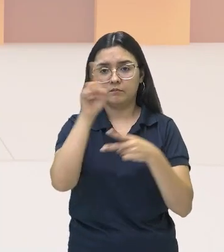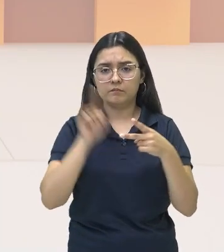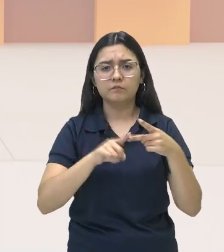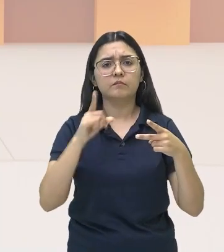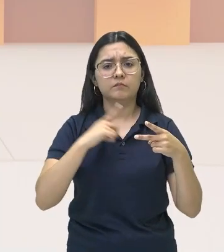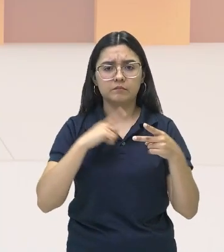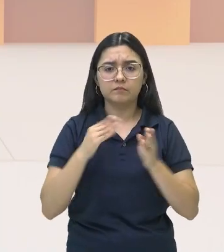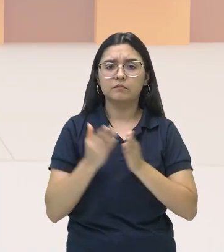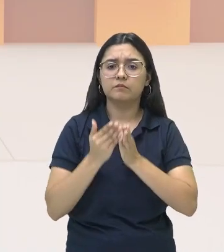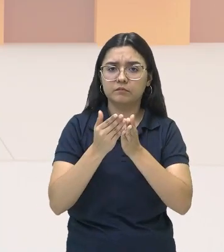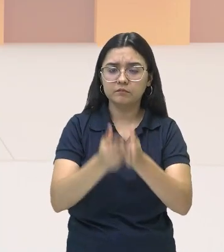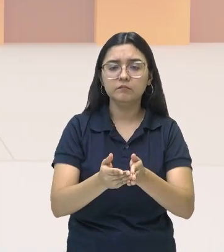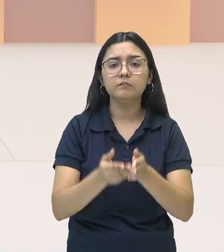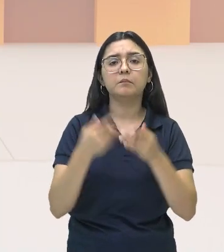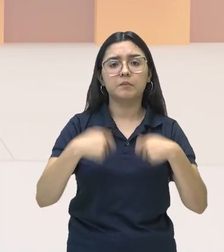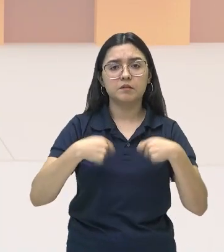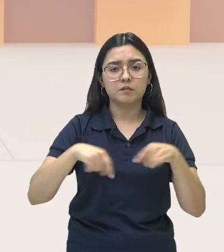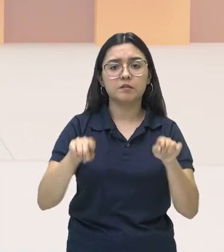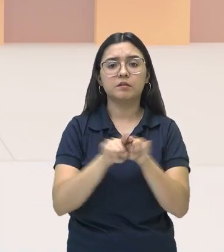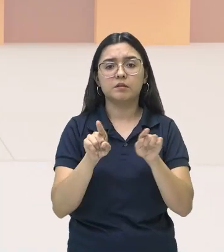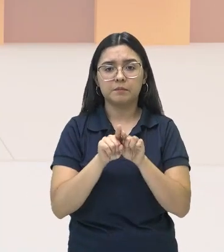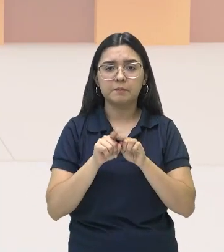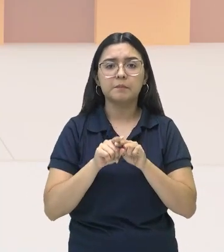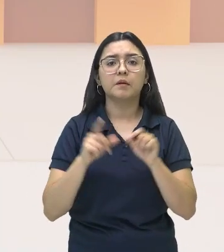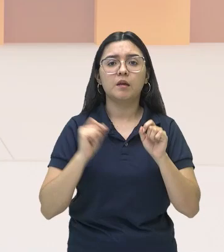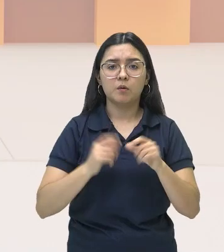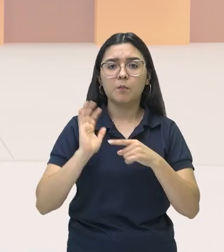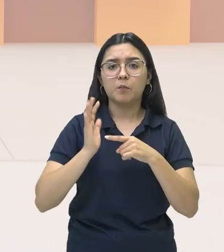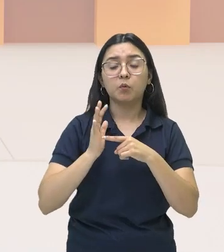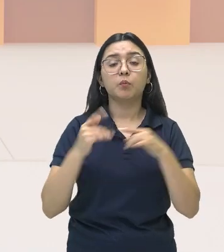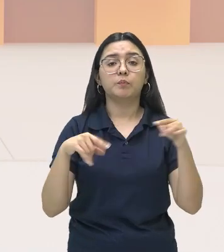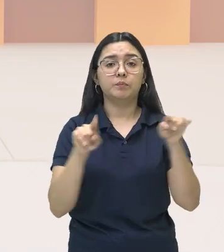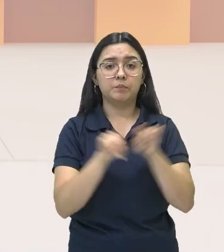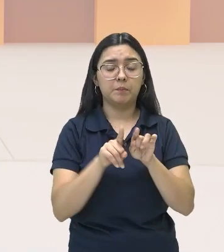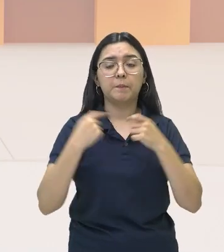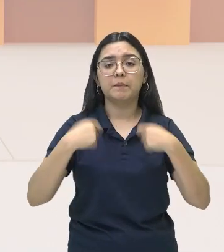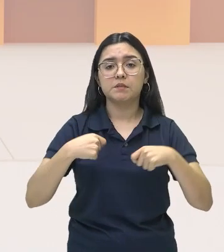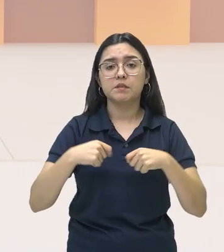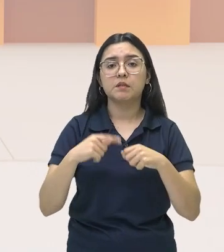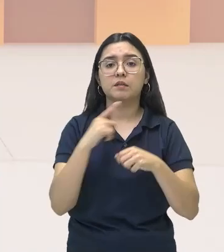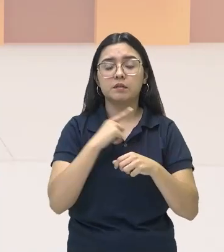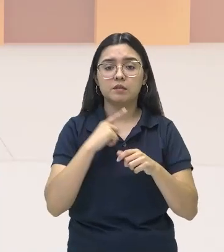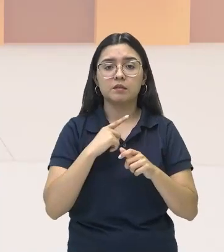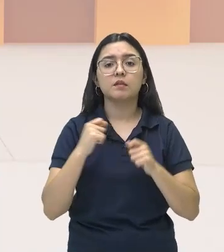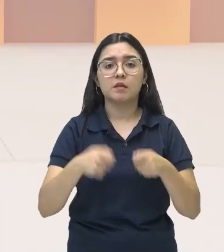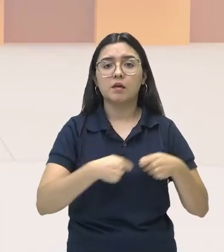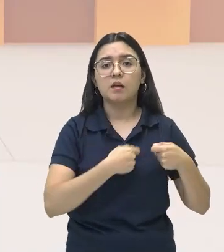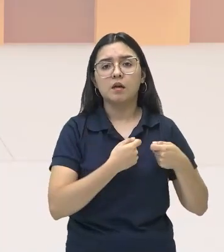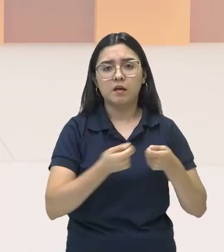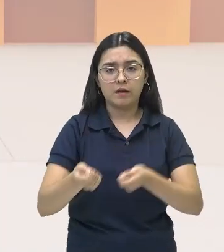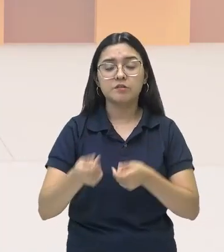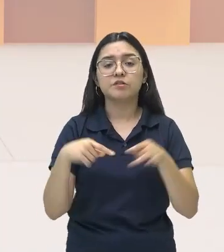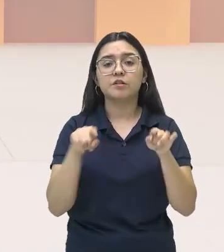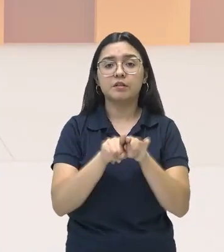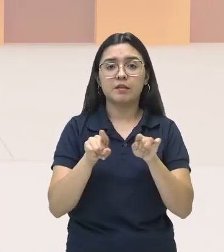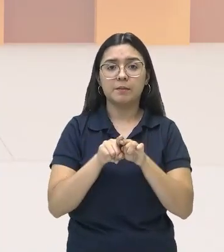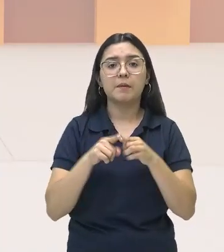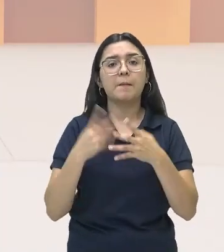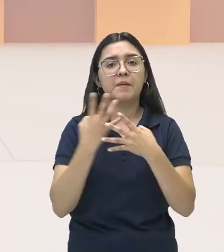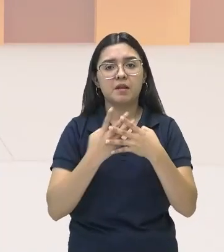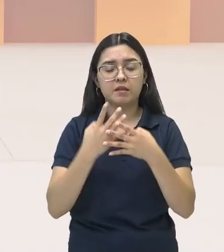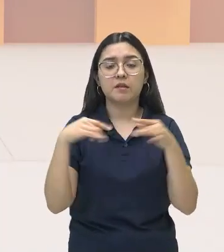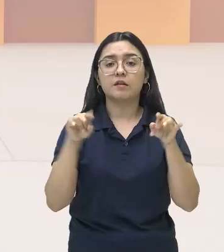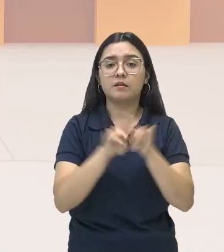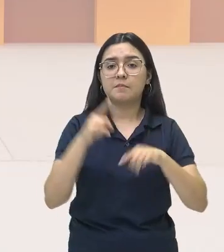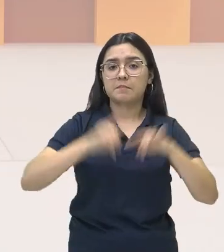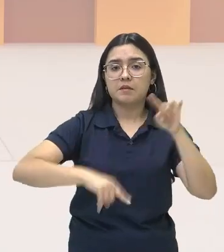tem que ter o barco, tem que ter a canoa, tem que ter a rabeta, né? Ele tem que ter ali a sua rede, a sua malhadeira, os